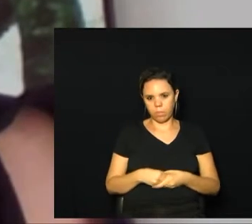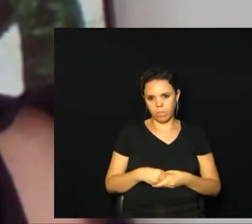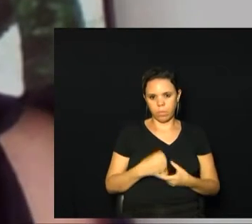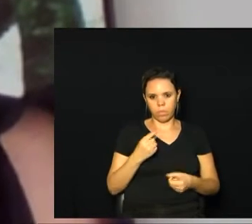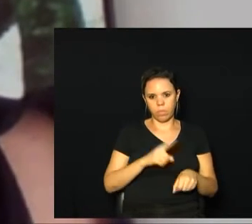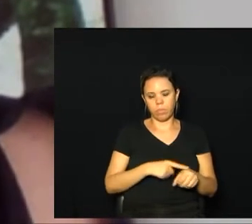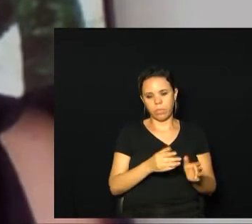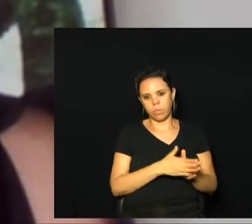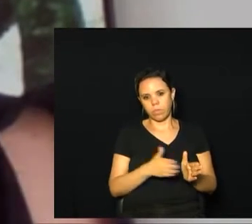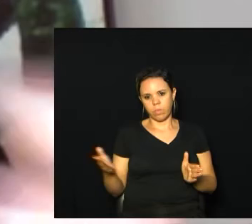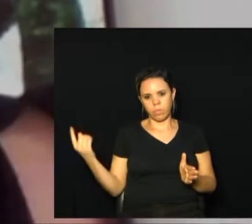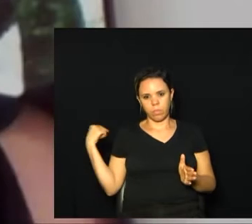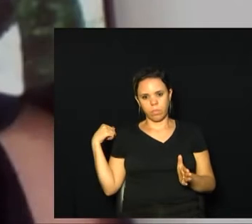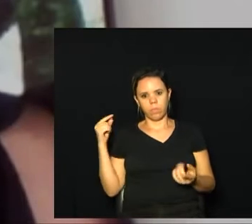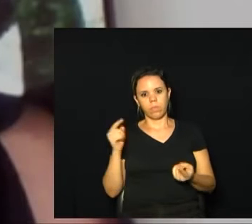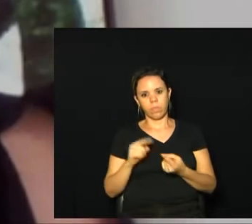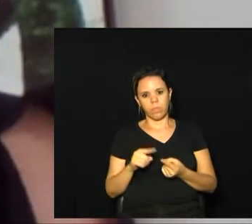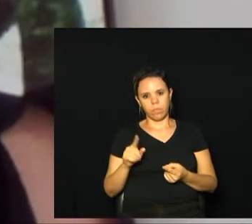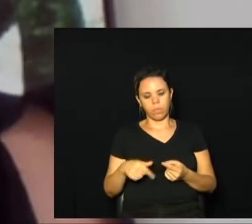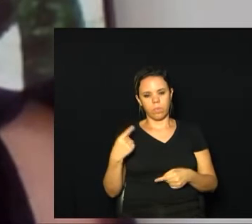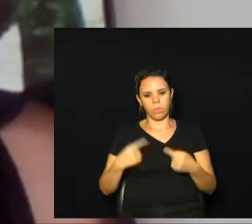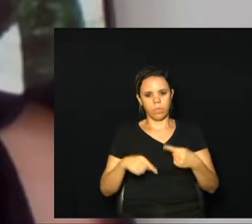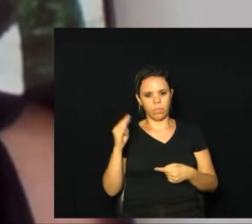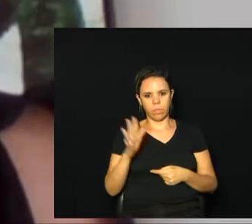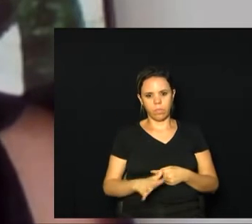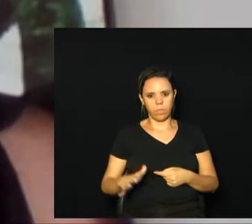algum tempo. O objetivo da Política